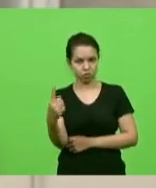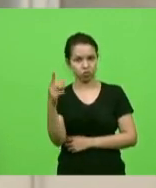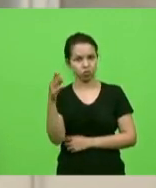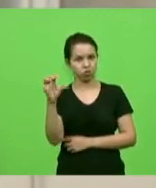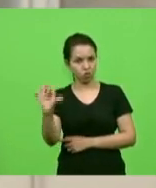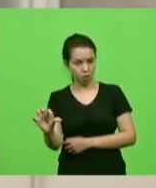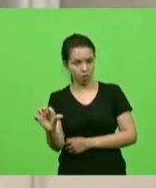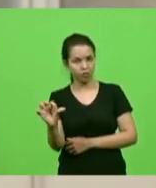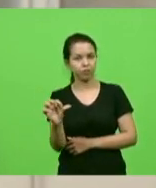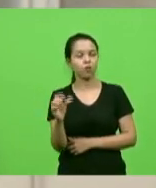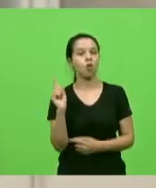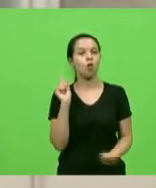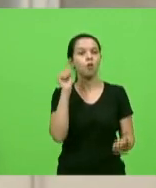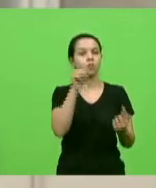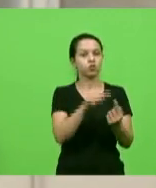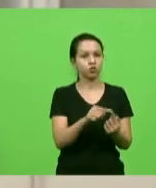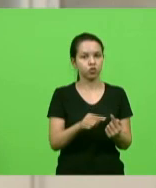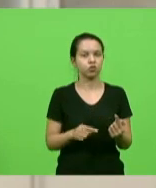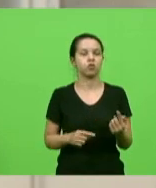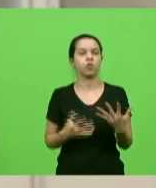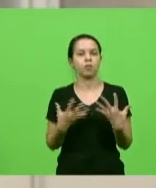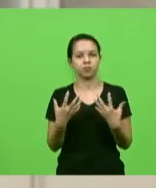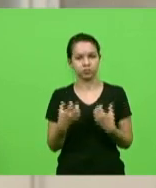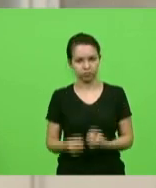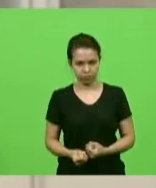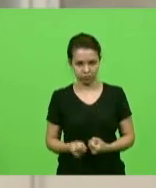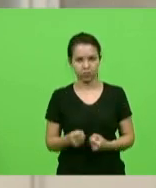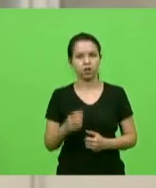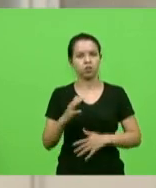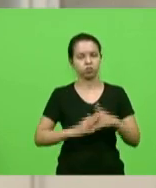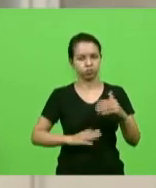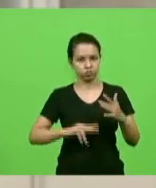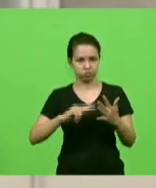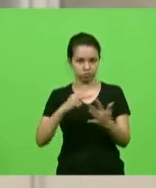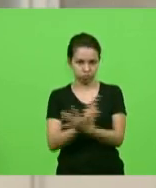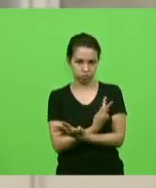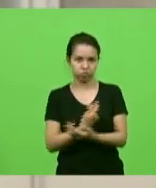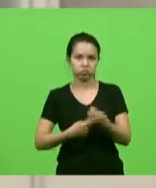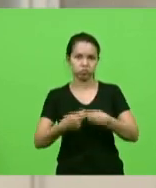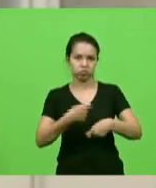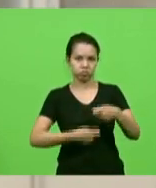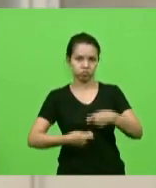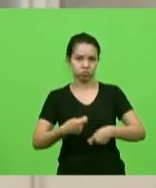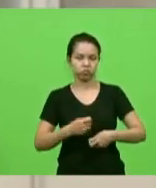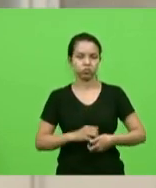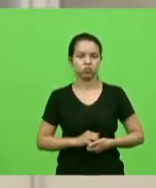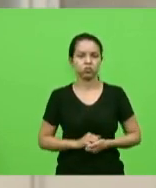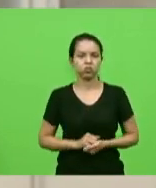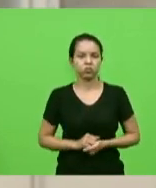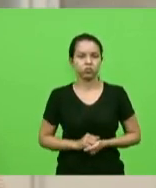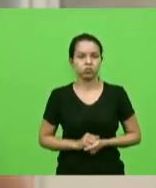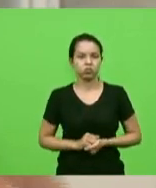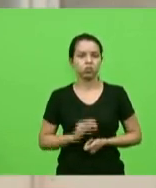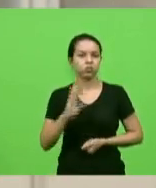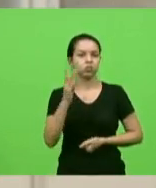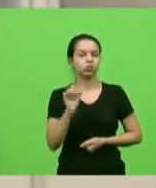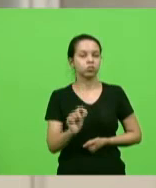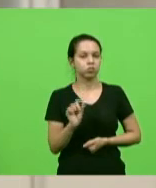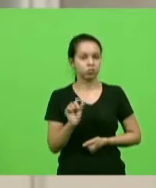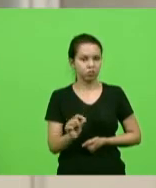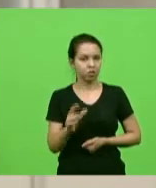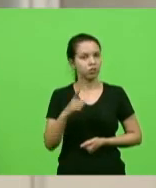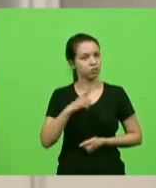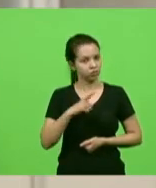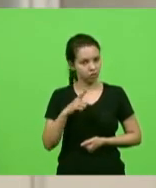instaurado o objetivo de apurar atos de improbidade administrativa ocorre que embora haja